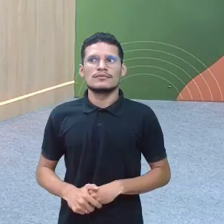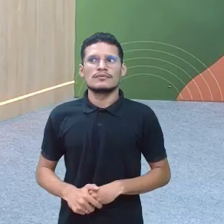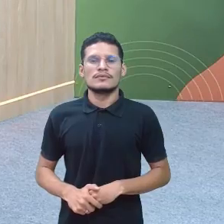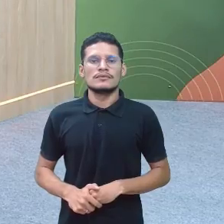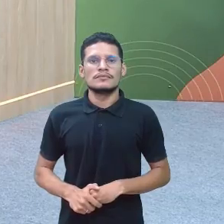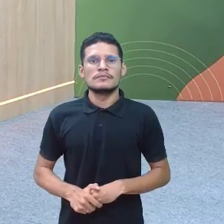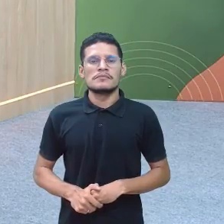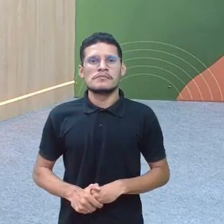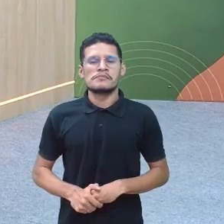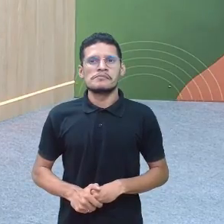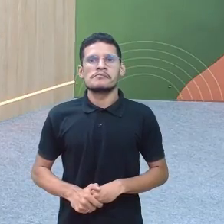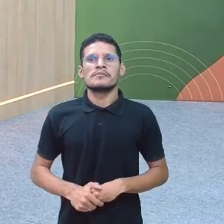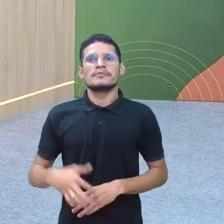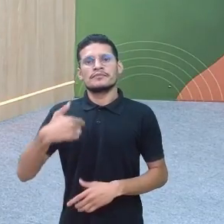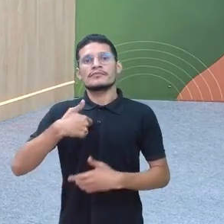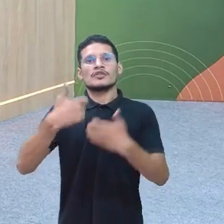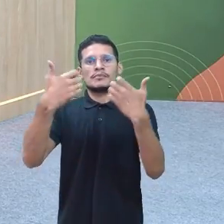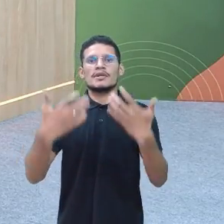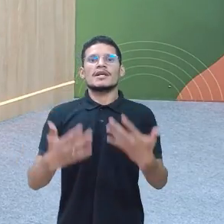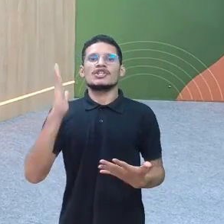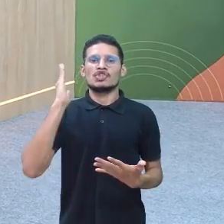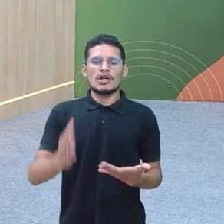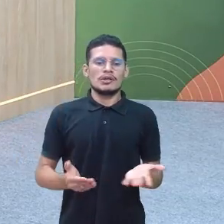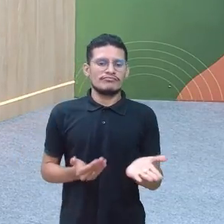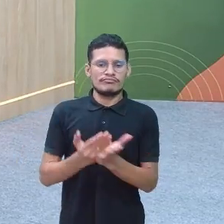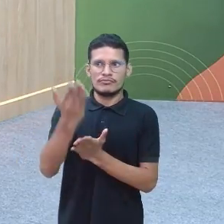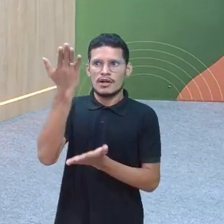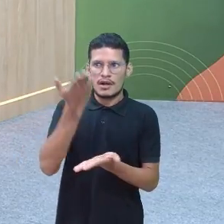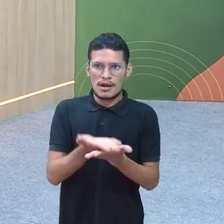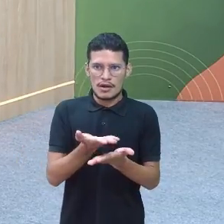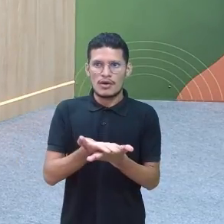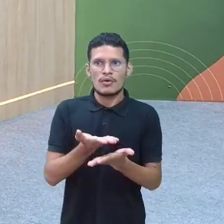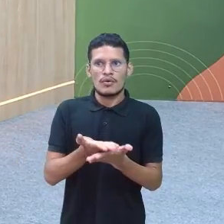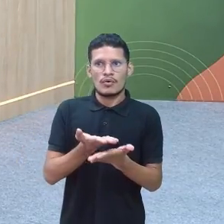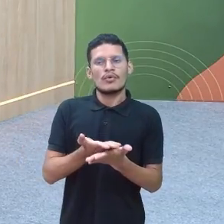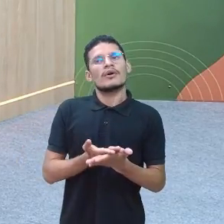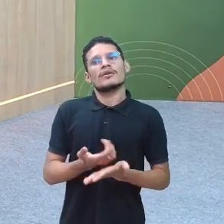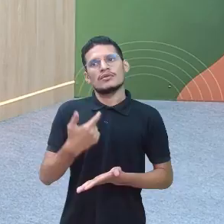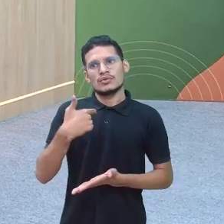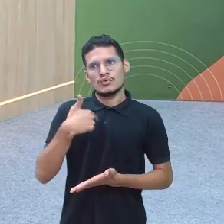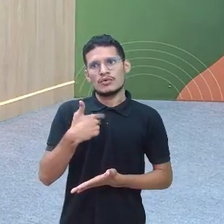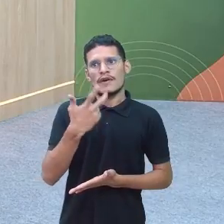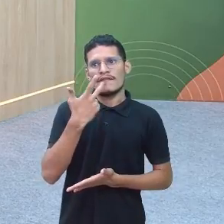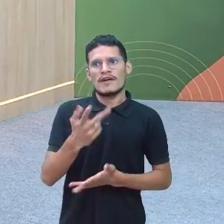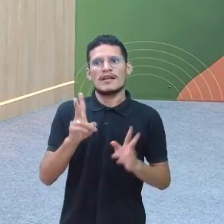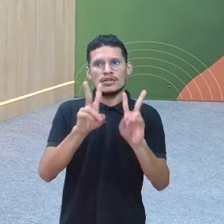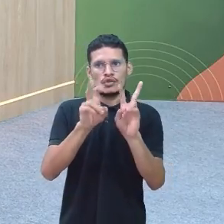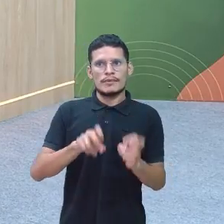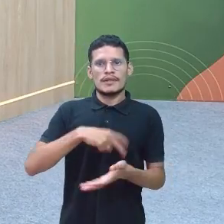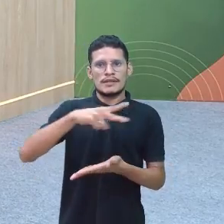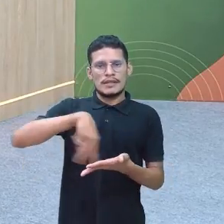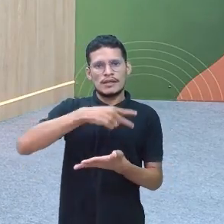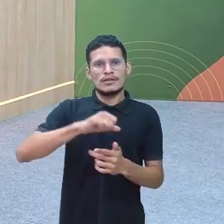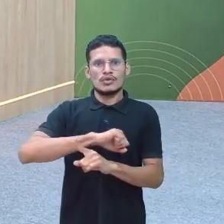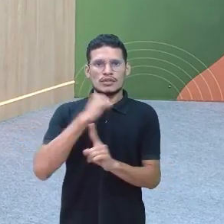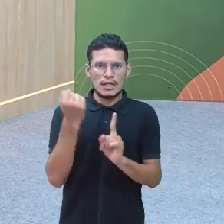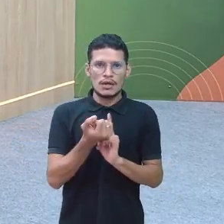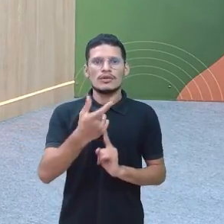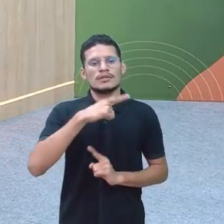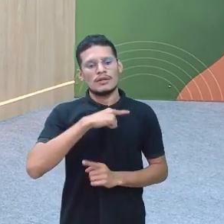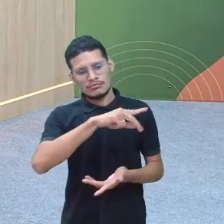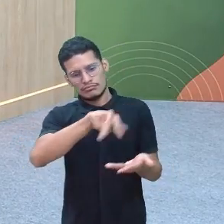Bom, como eu falei no início da aula, né? A gente tem as danças sociais, a dança de